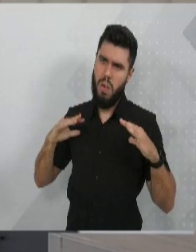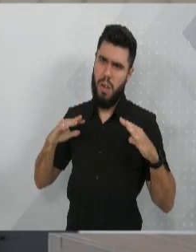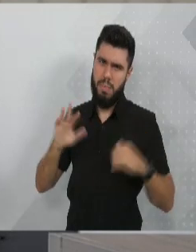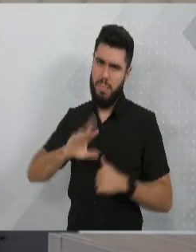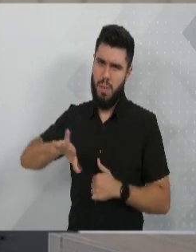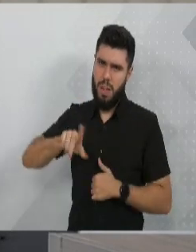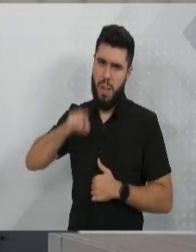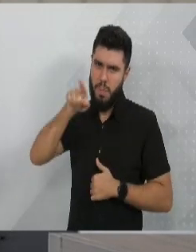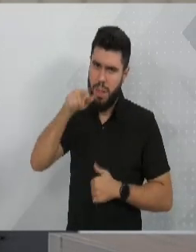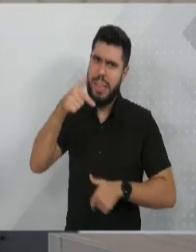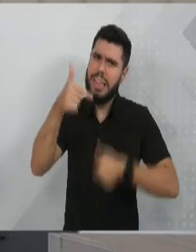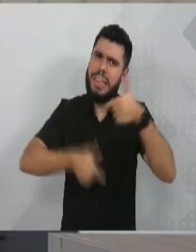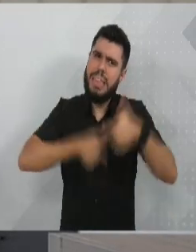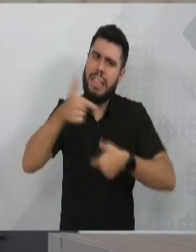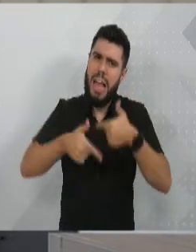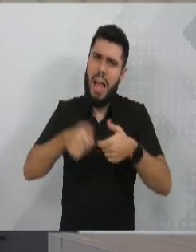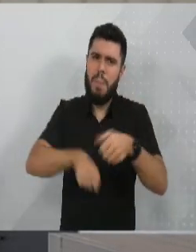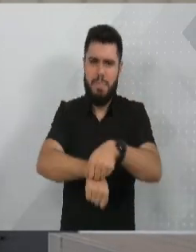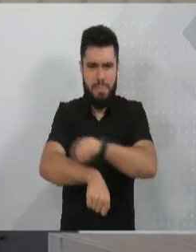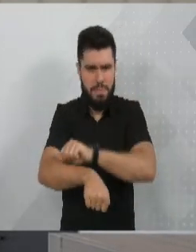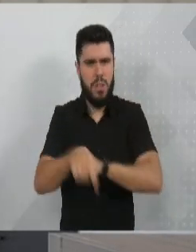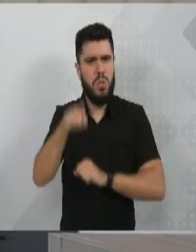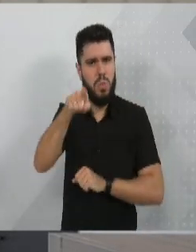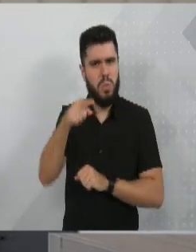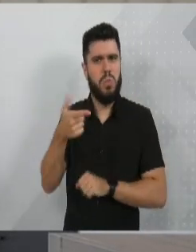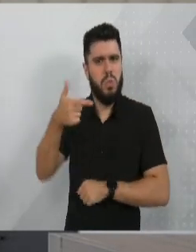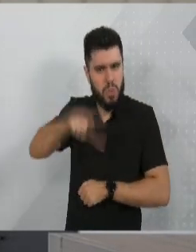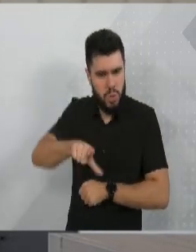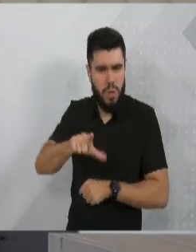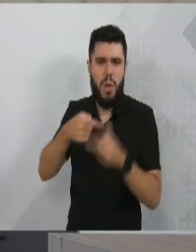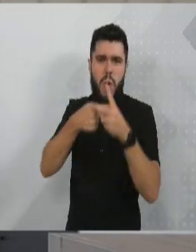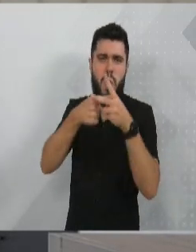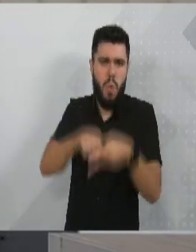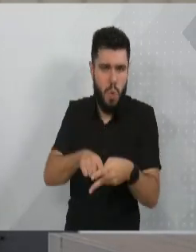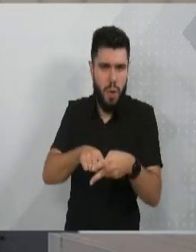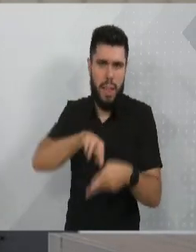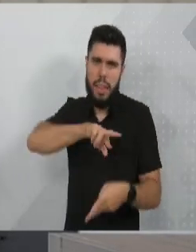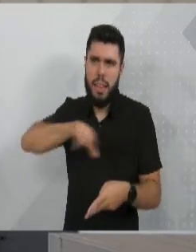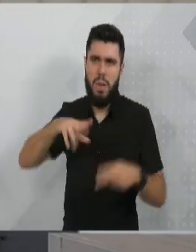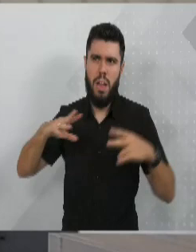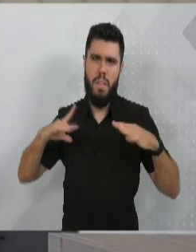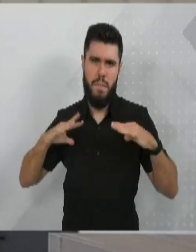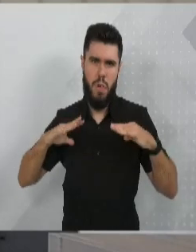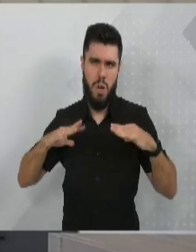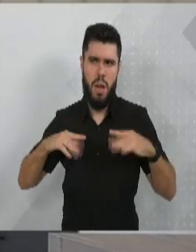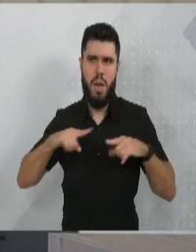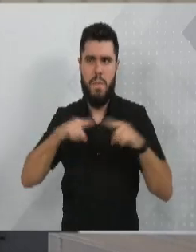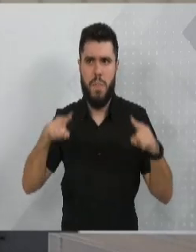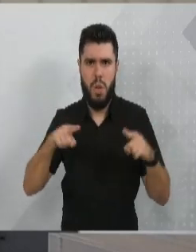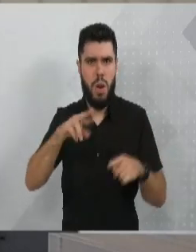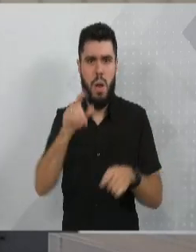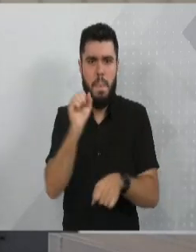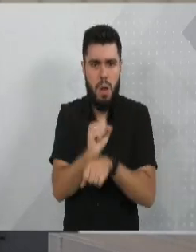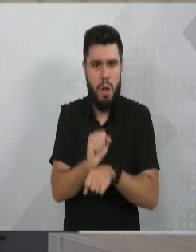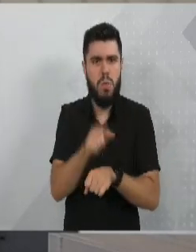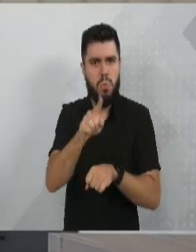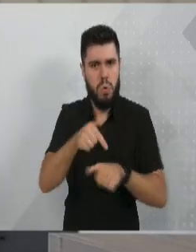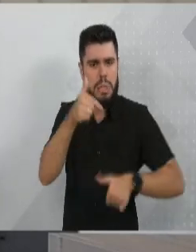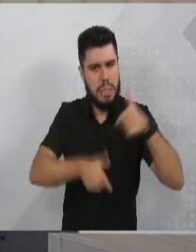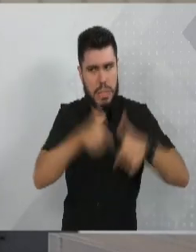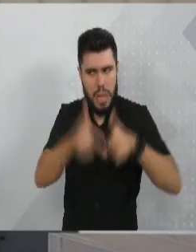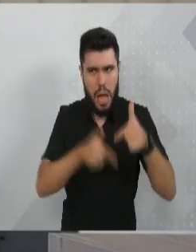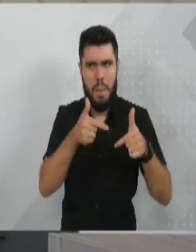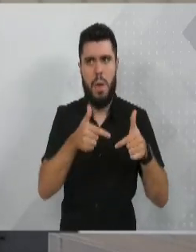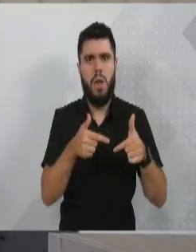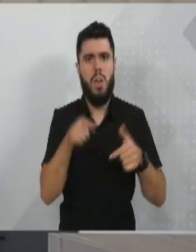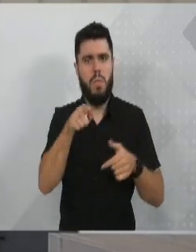trabalhando eu gostaria que o senhor fizesse seu discurso Porque isso pode pegar mal na nossa sociedade o senhor não parou um minuto porque os seus prestou